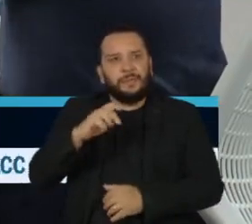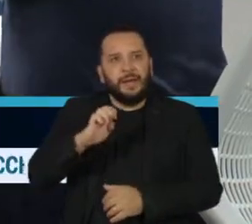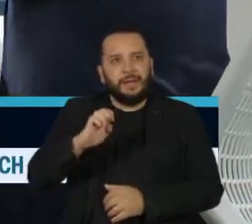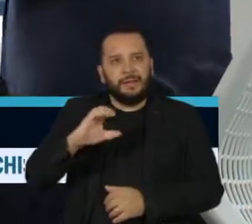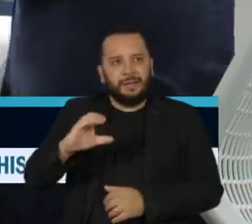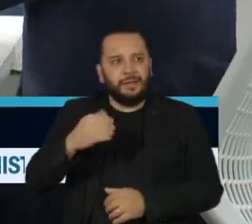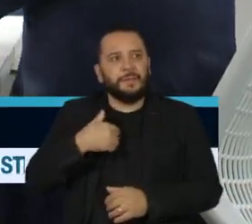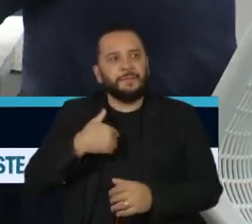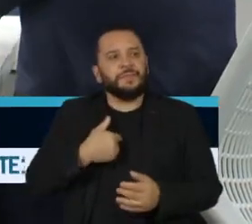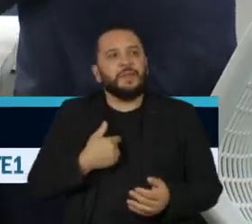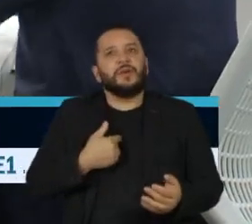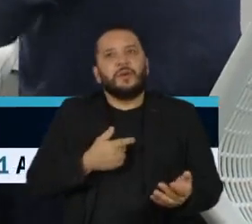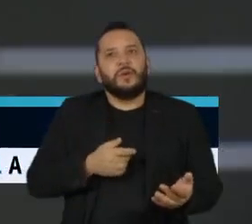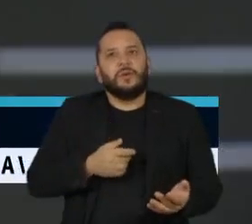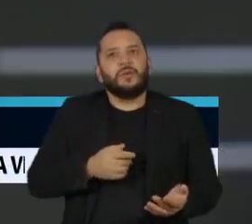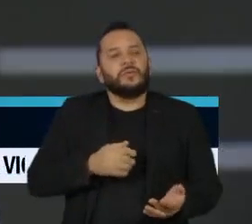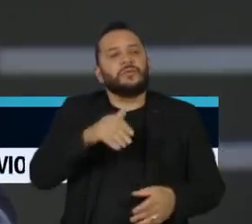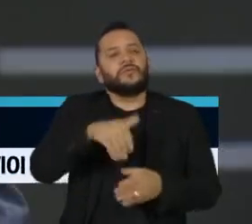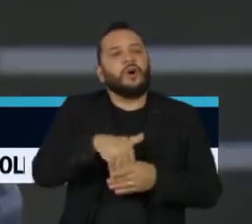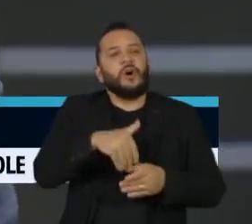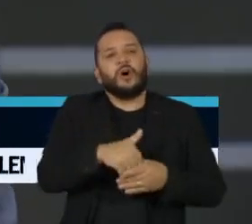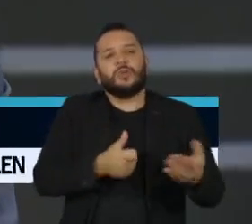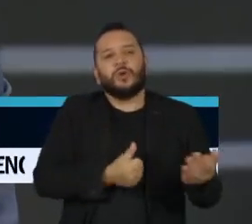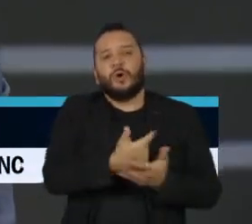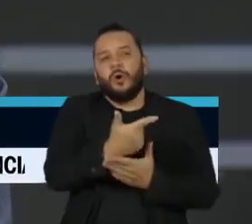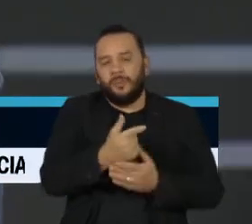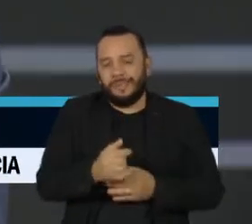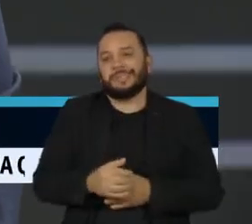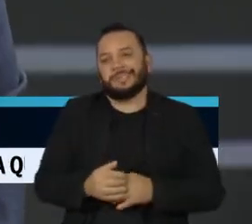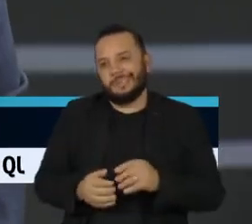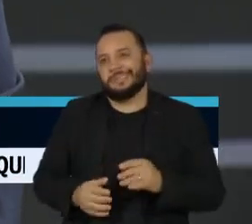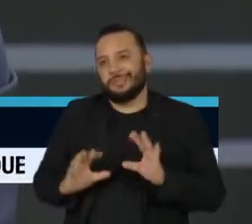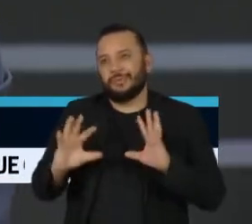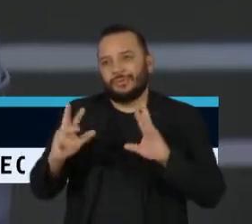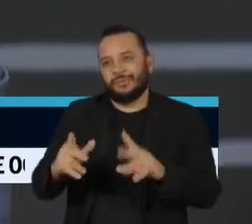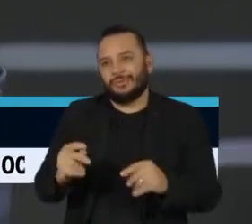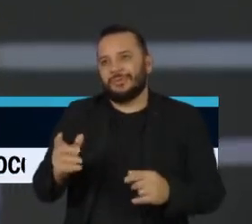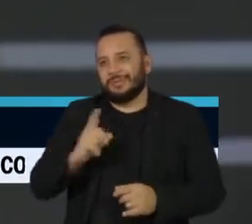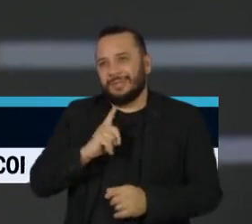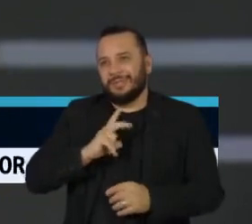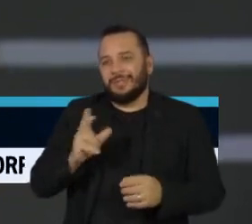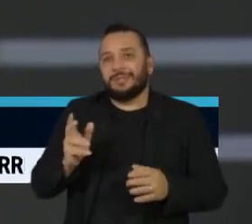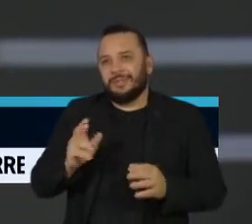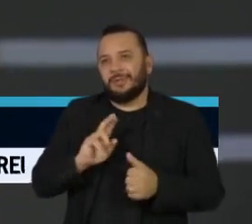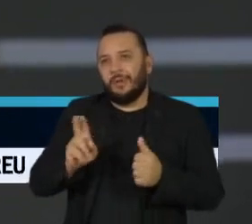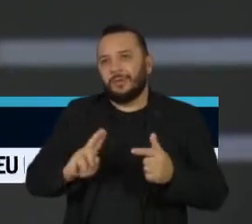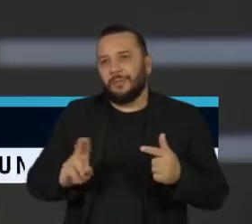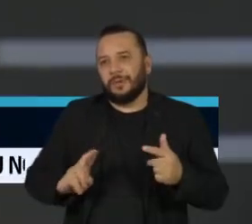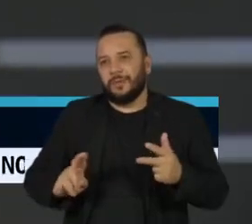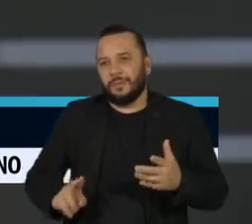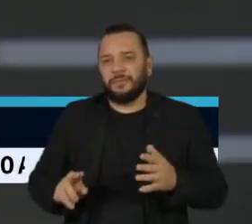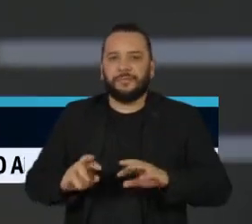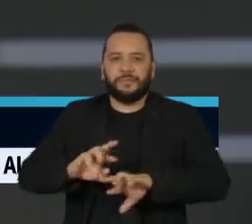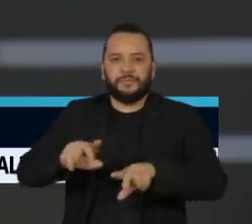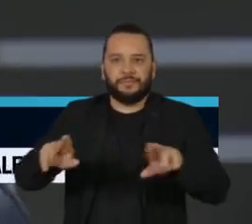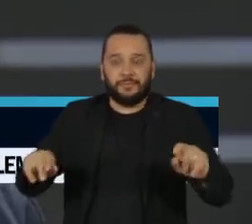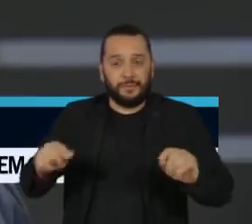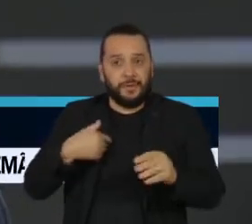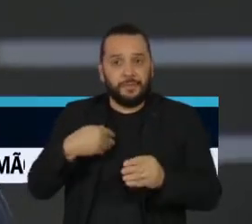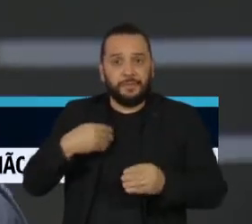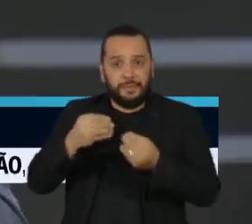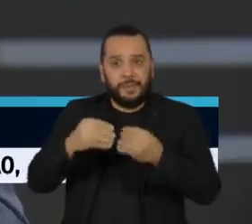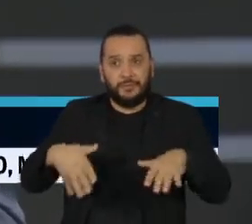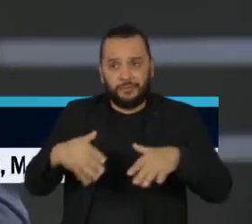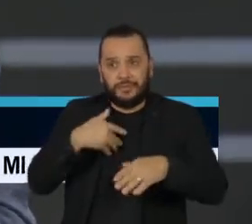votos. Tem de tudo, né? Então, isso, na verdade, compromete o regime fiscal